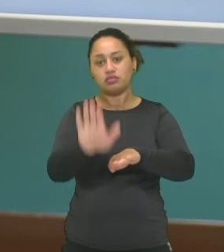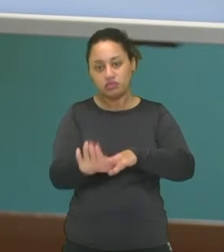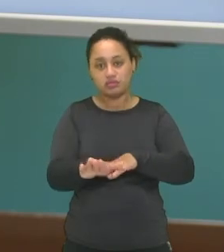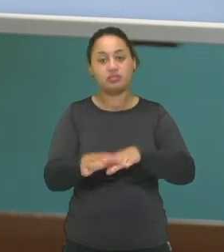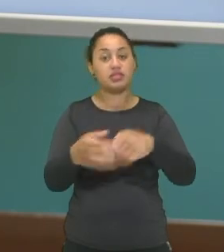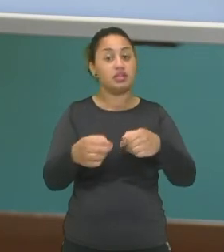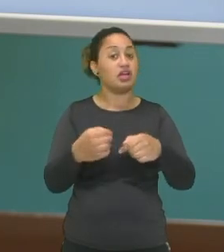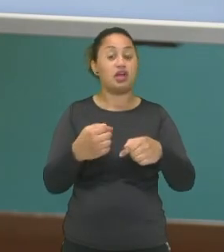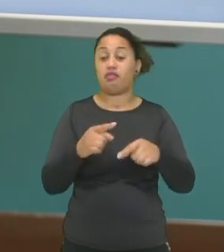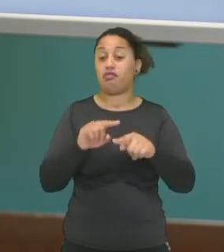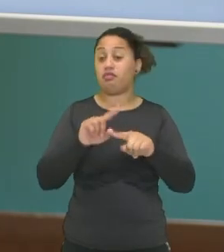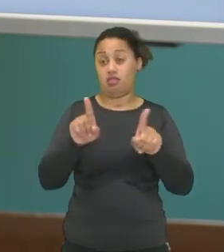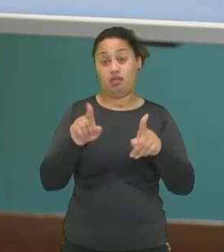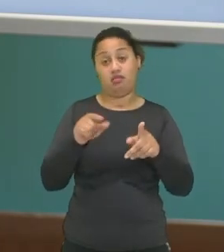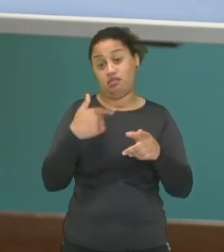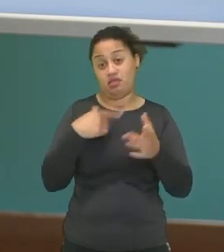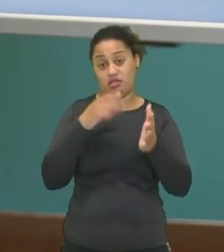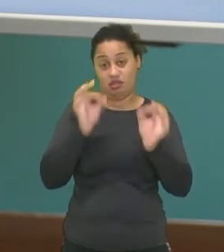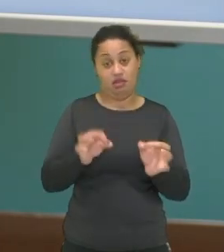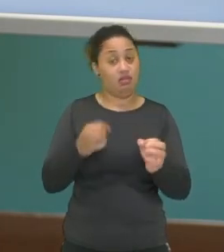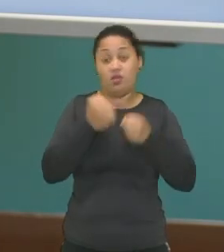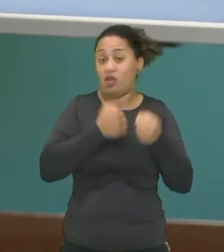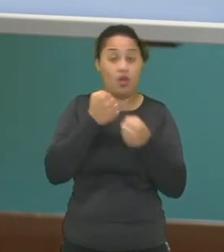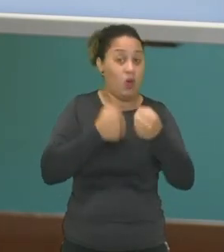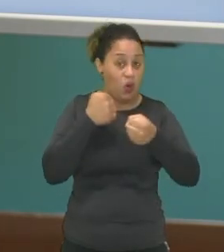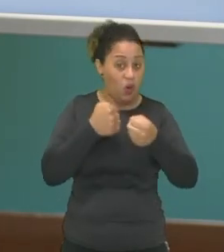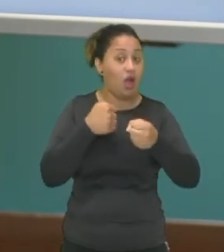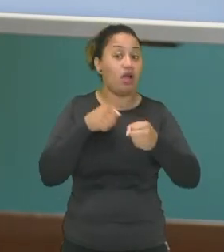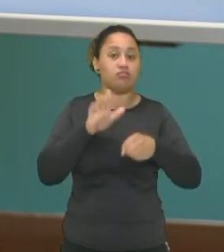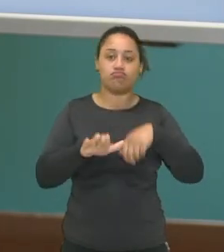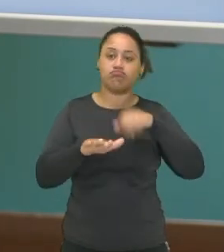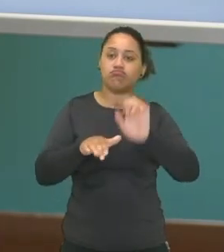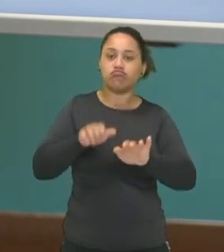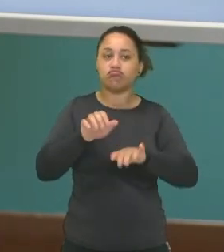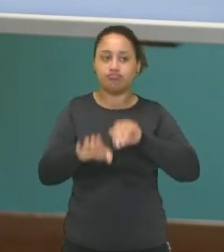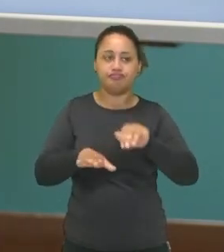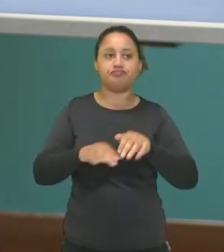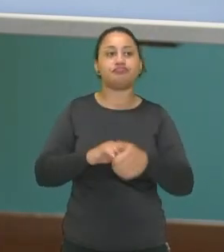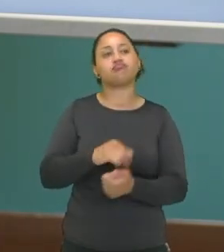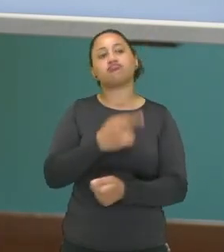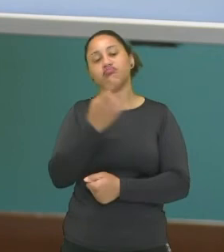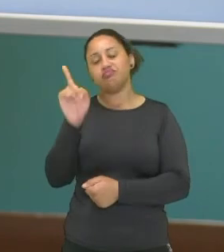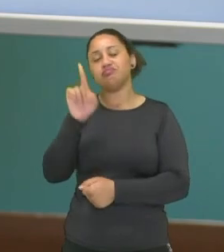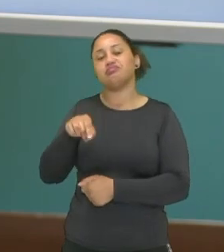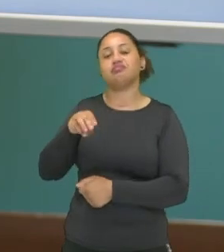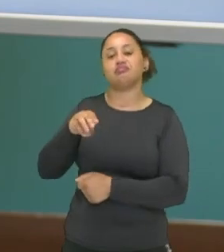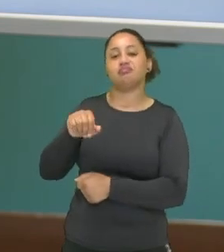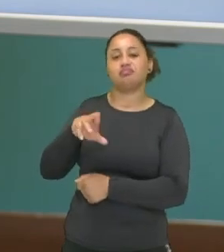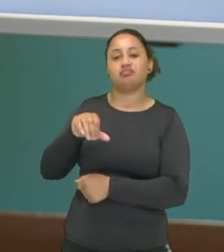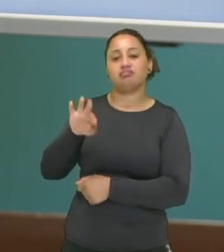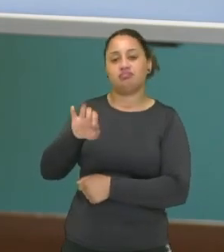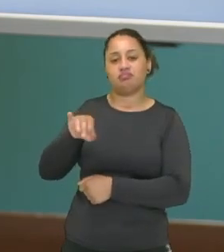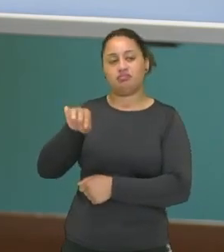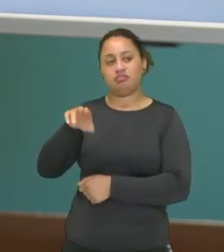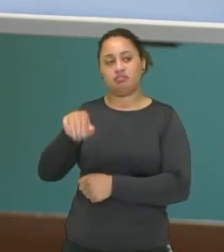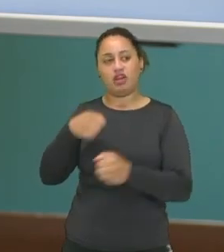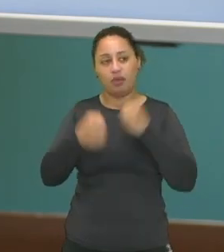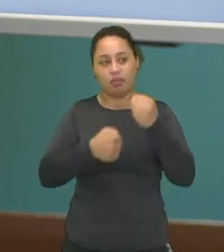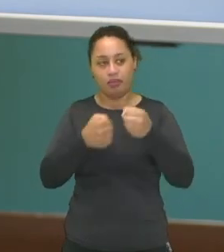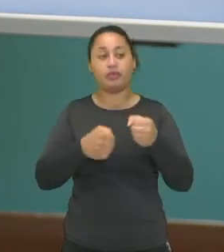verdade, marcham, tá bom? E daí a maratona. Segundo a lenda, no ano 490 a.C.,